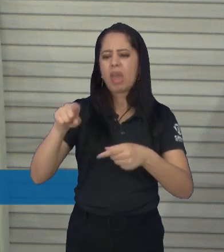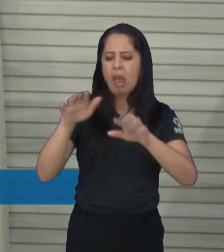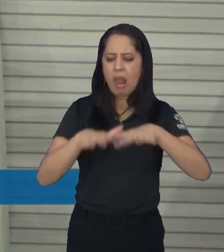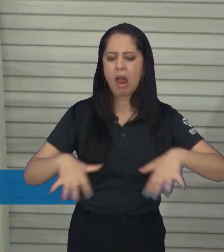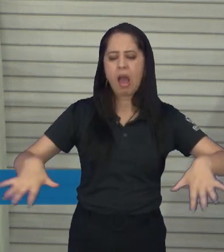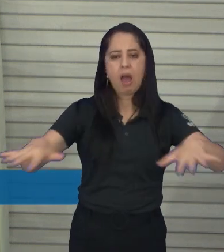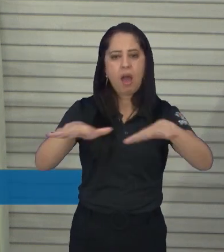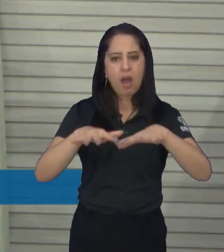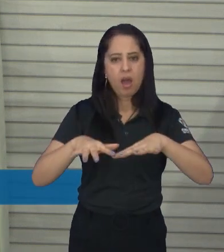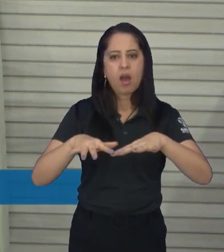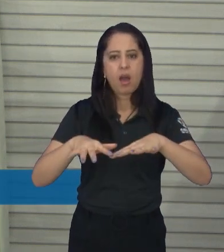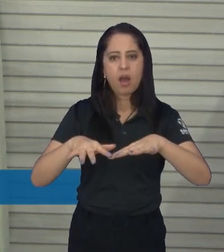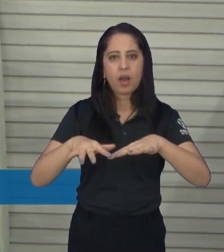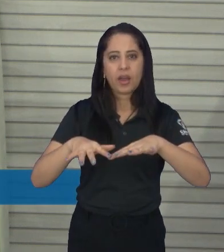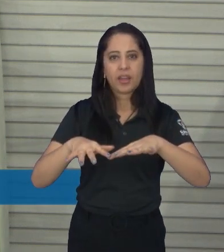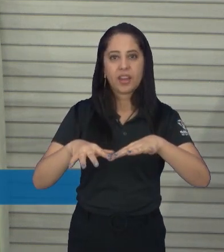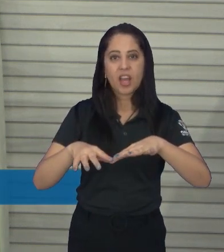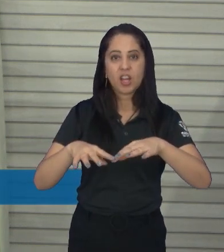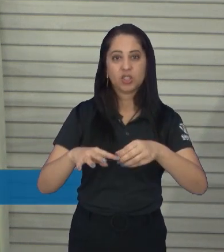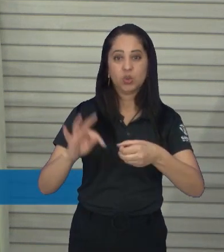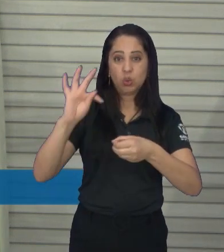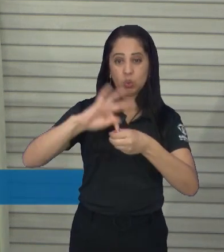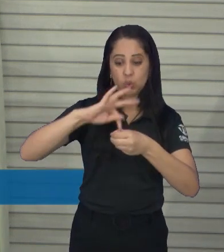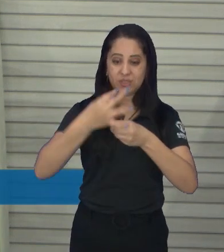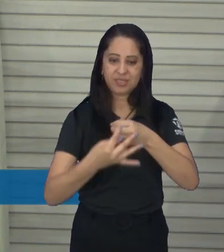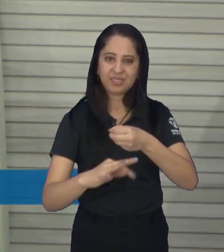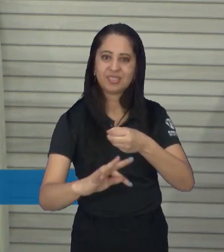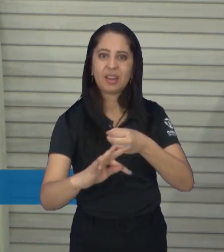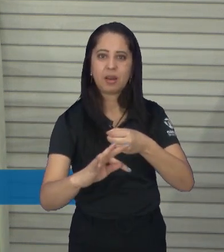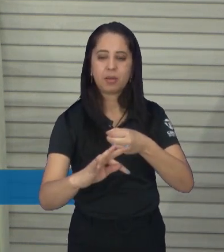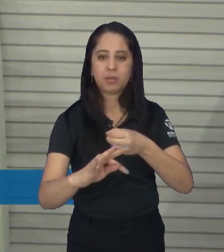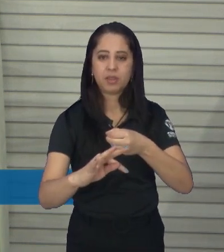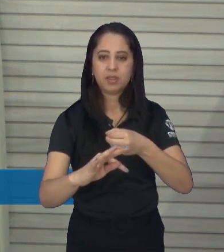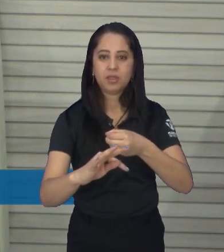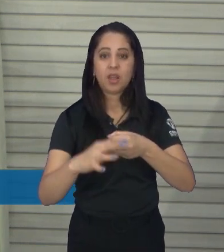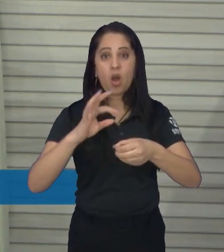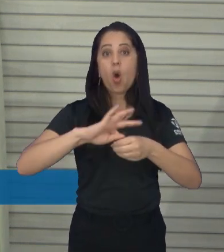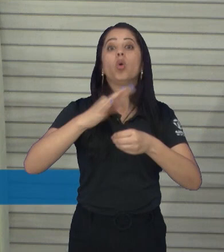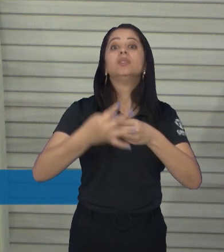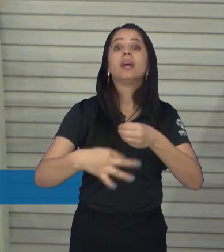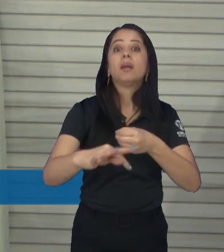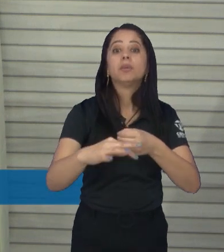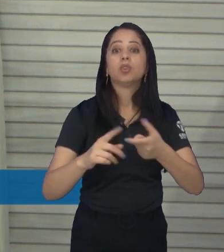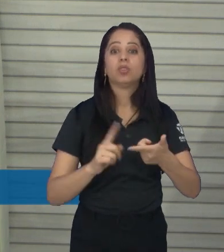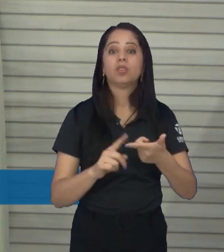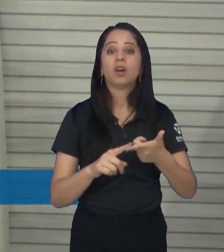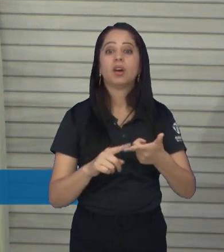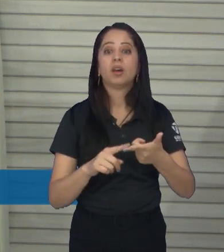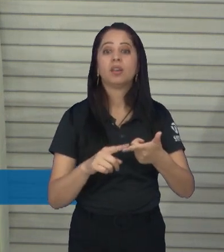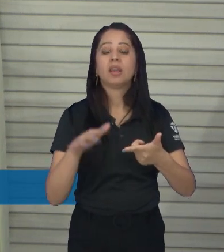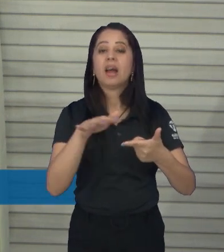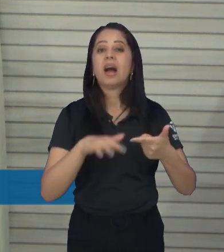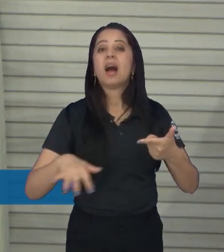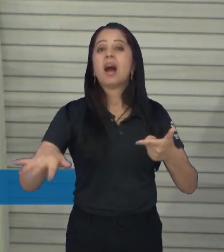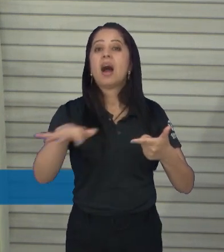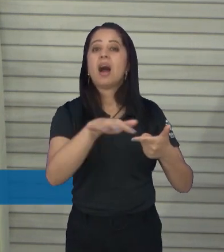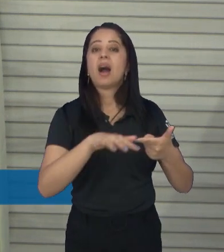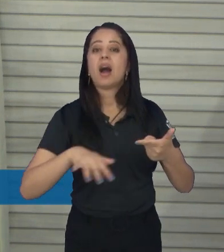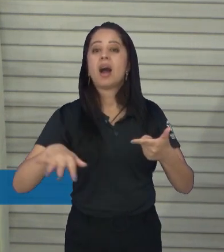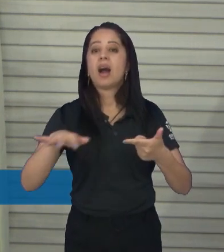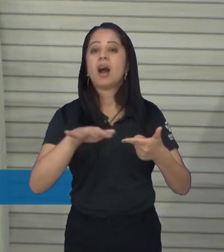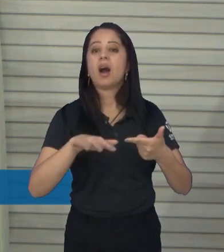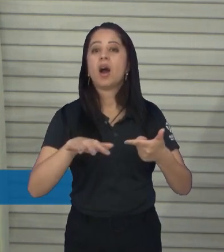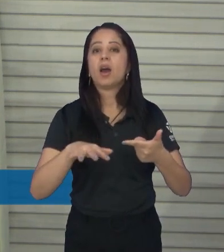da do termo do Vale vamos começar estamos no Vale aquela região ali o